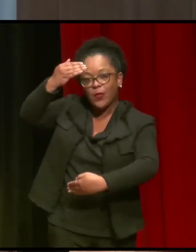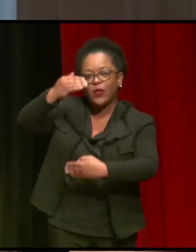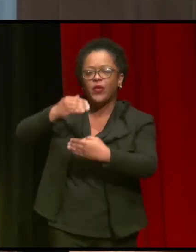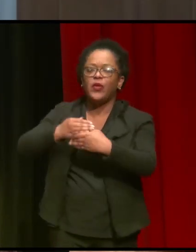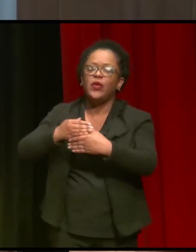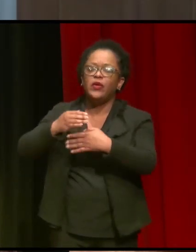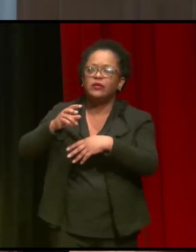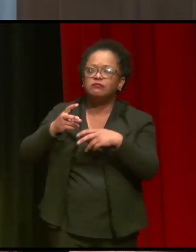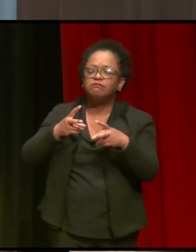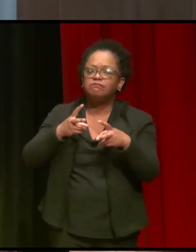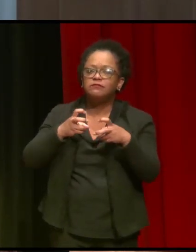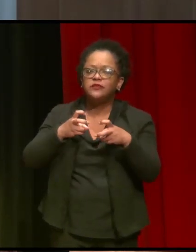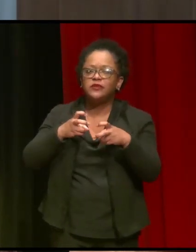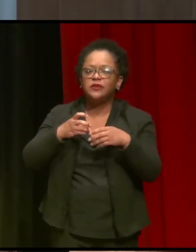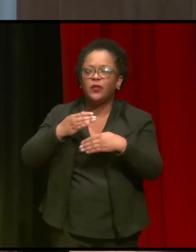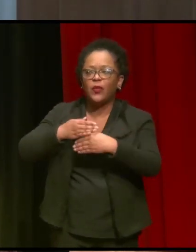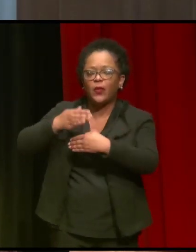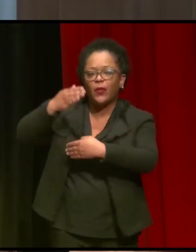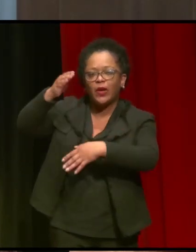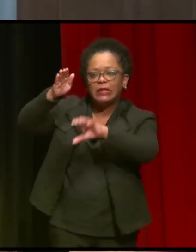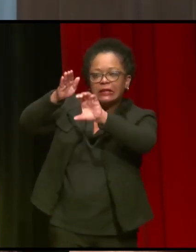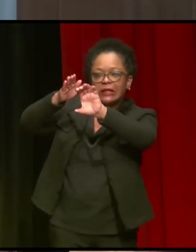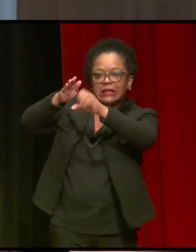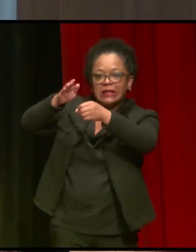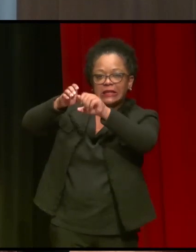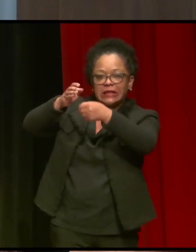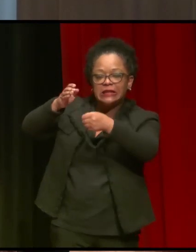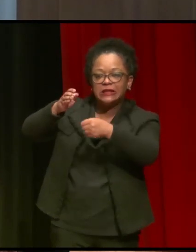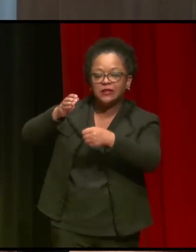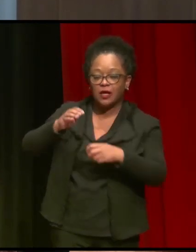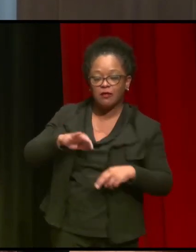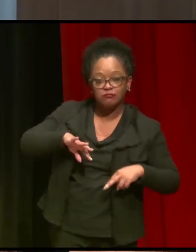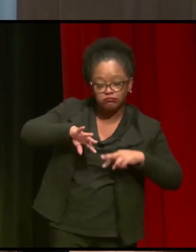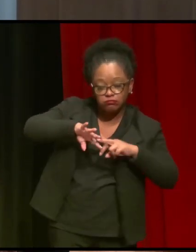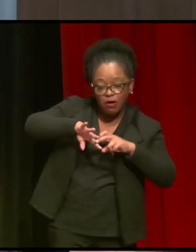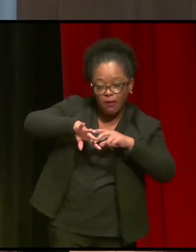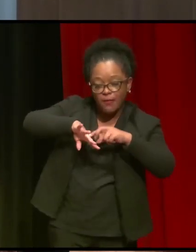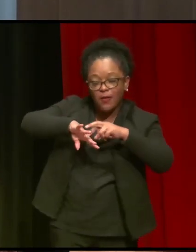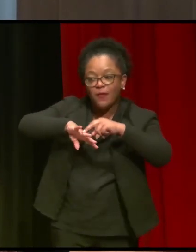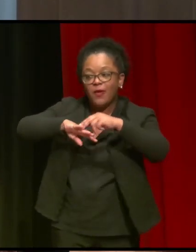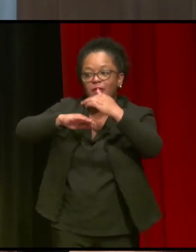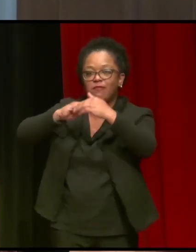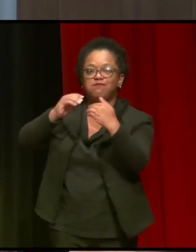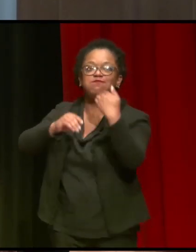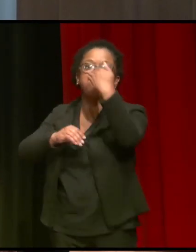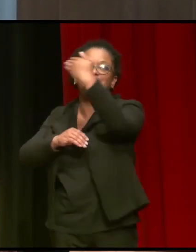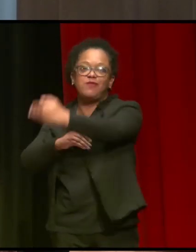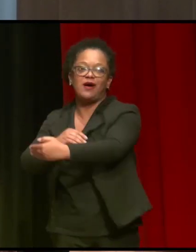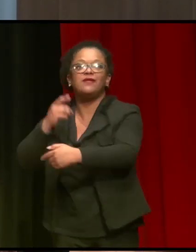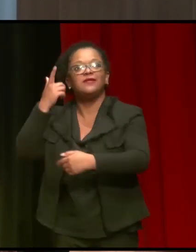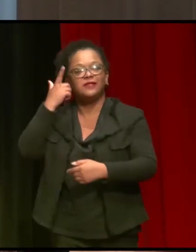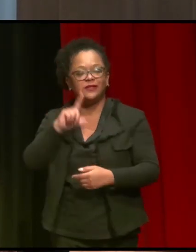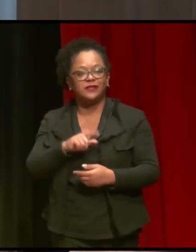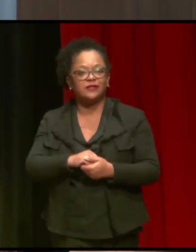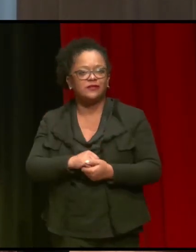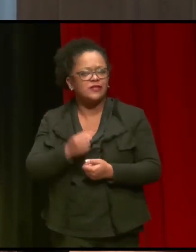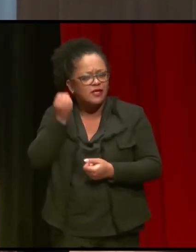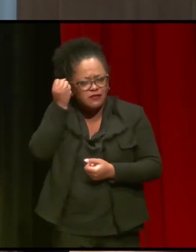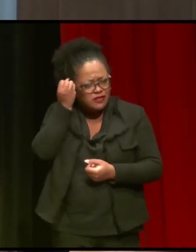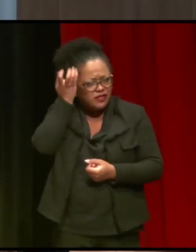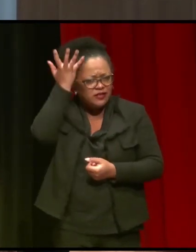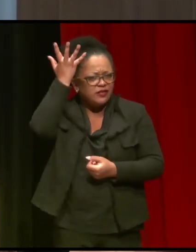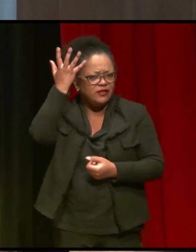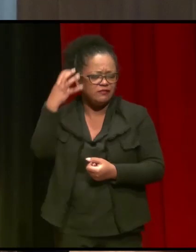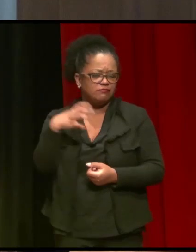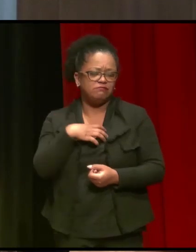muro, e alguém fez um buraco, passou por baixo do muro. Quer dizer, você inventa um jeito. Você vai, inventa um jeito, sabe? Você